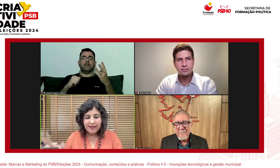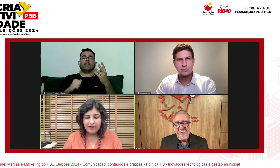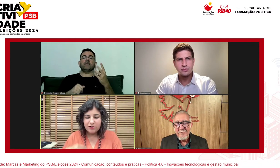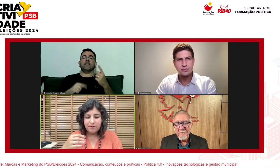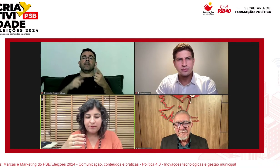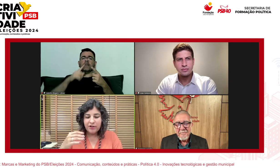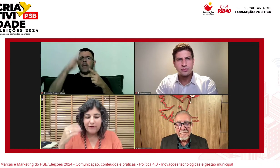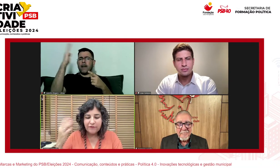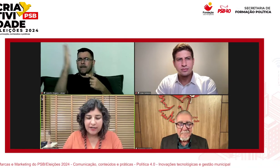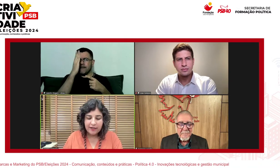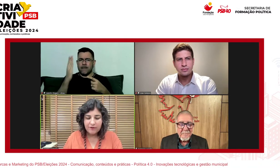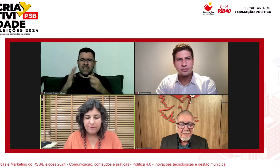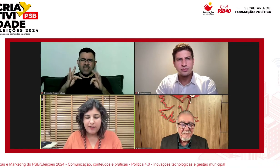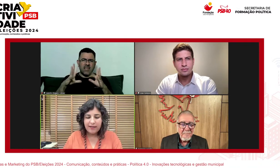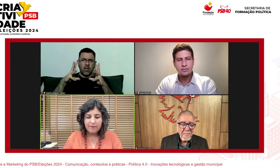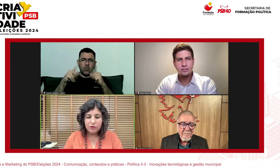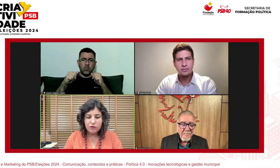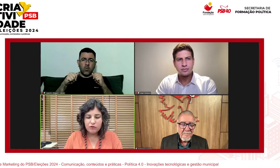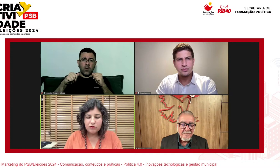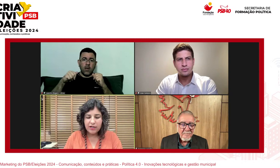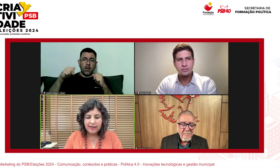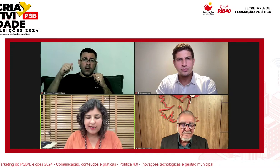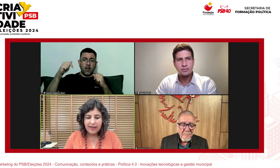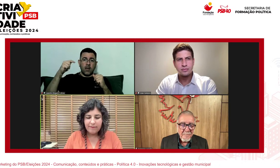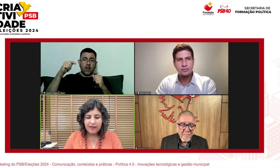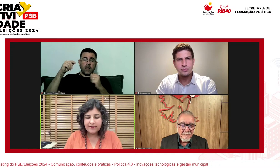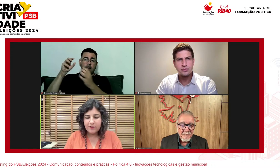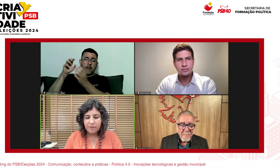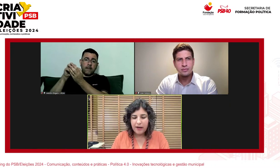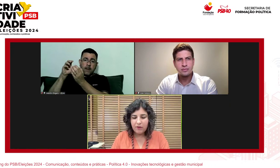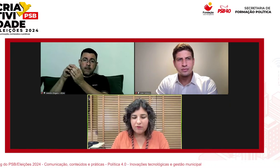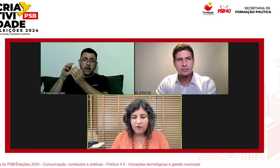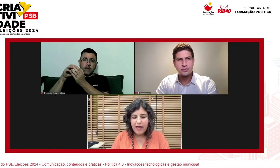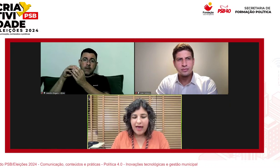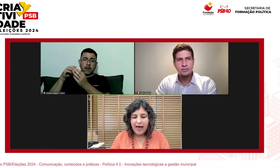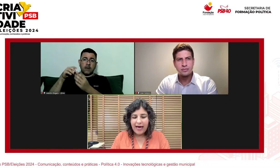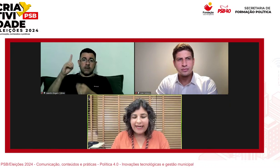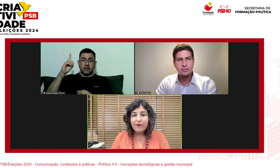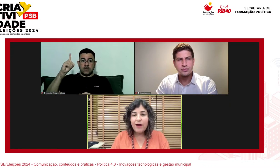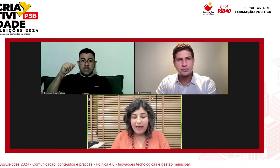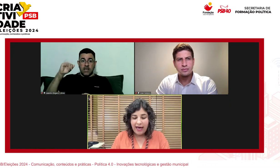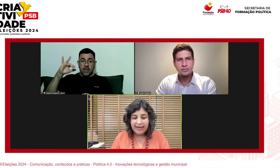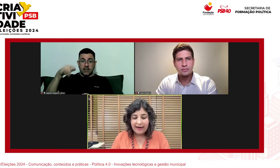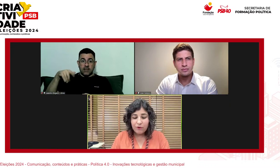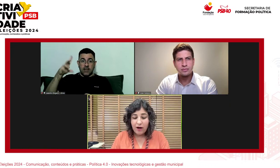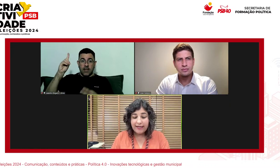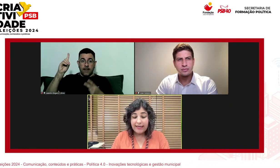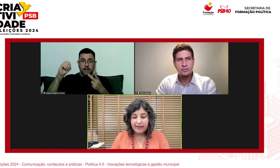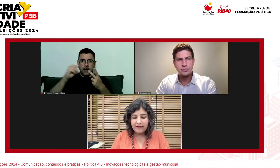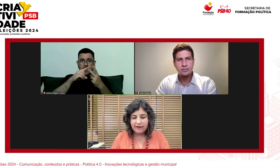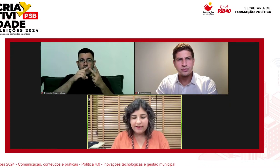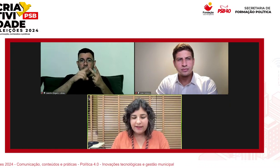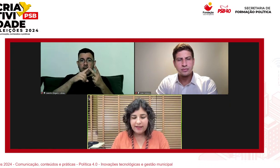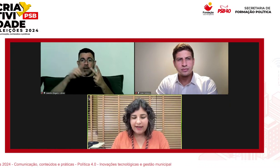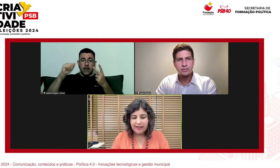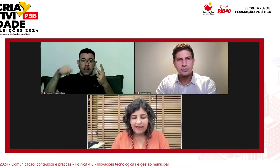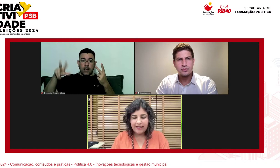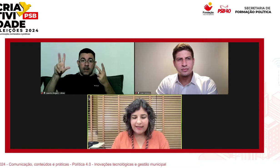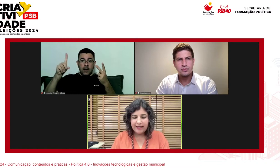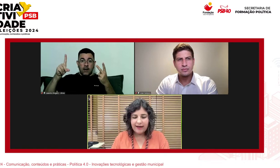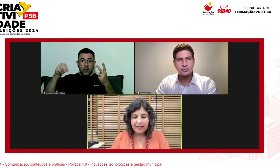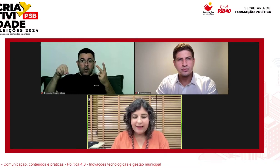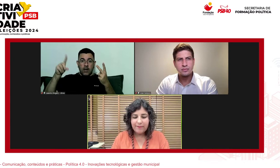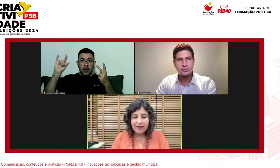Brasil inteiro de Afrânio em Pernambuco de Adema em São Paulo Araquari em Santa